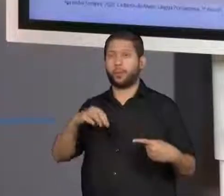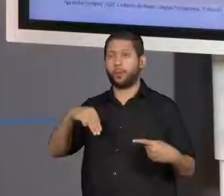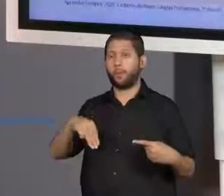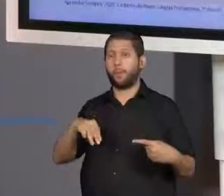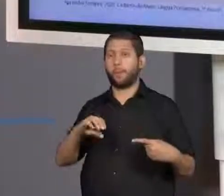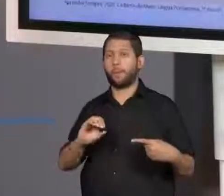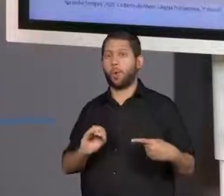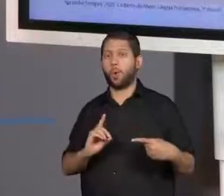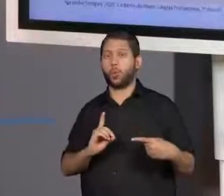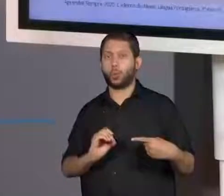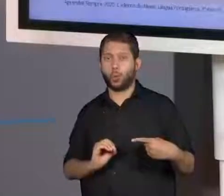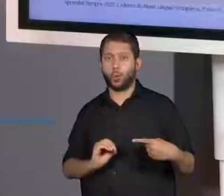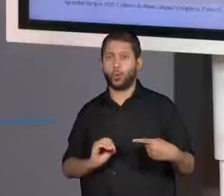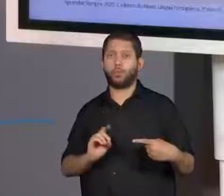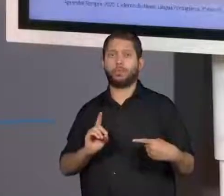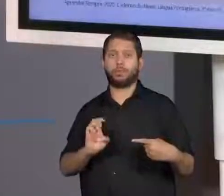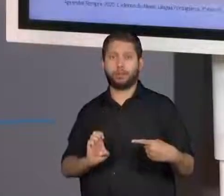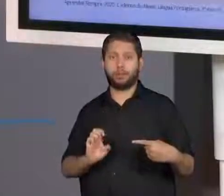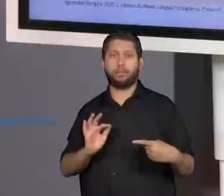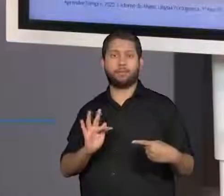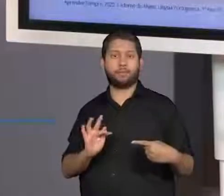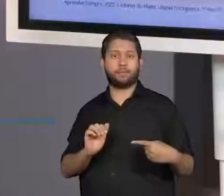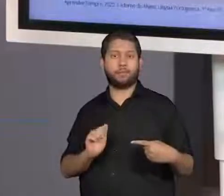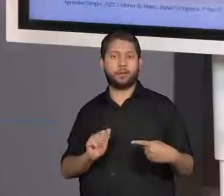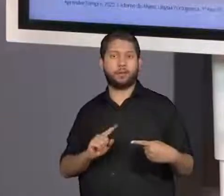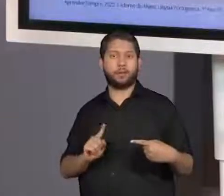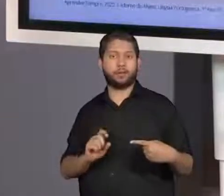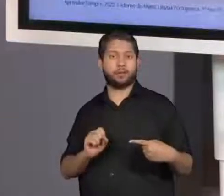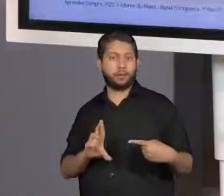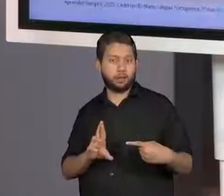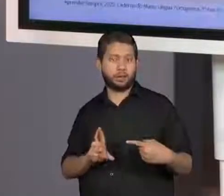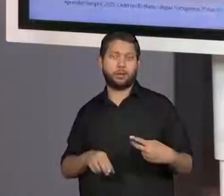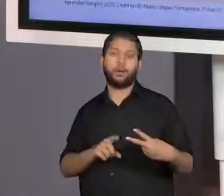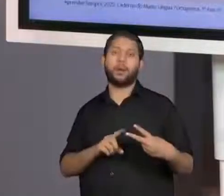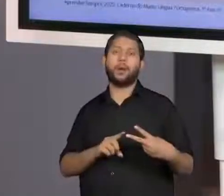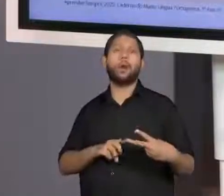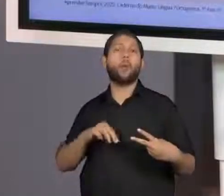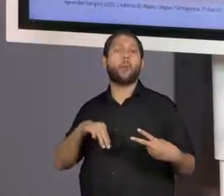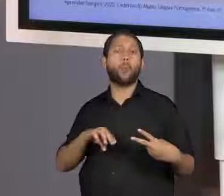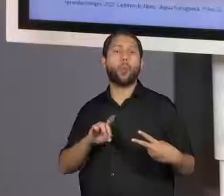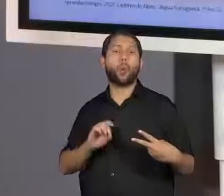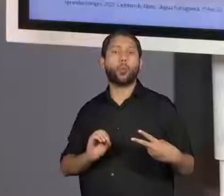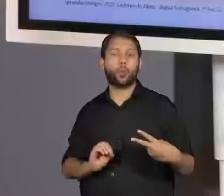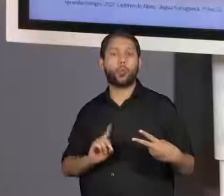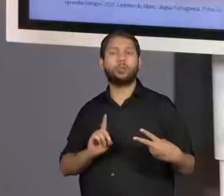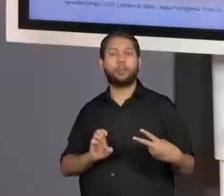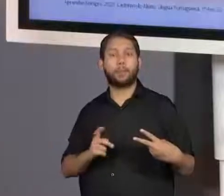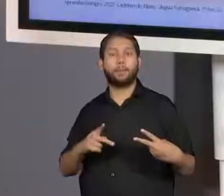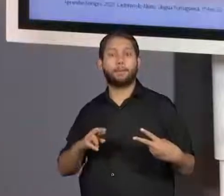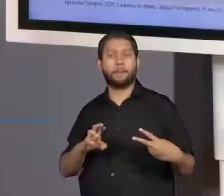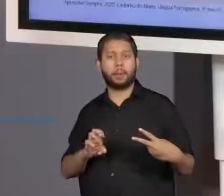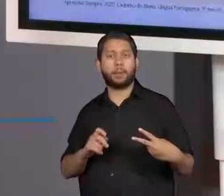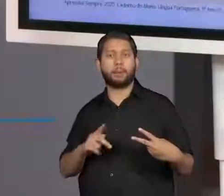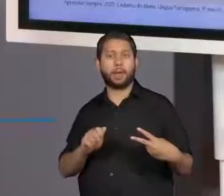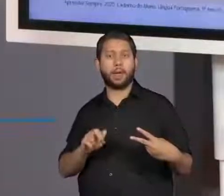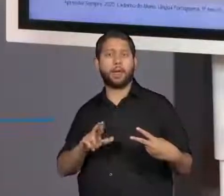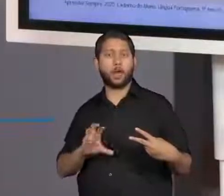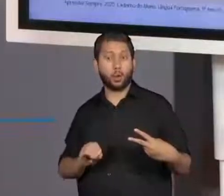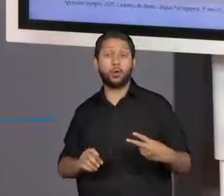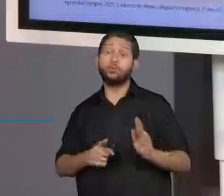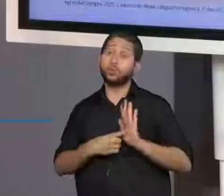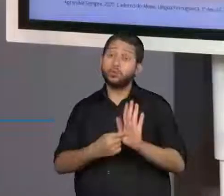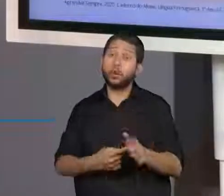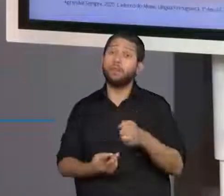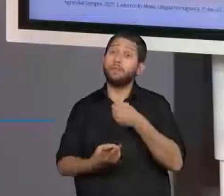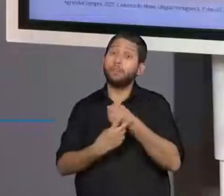preparo. Nós falamos aí dos verbos que são bem característicos aí desse tipo de texto, que esse texto pode ser em passo a passo, ou